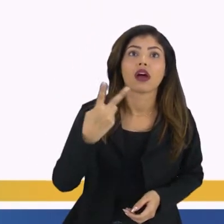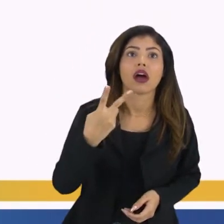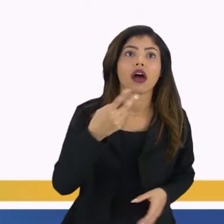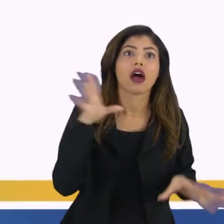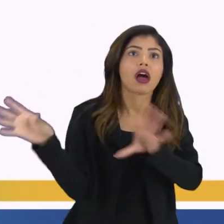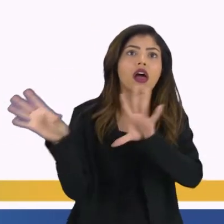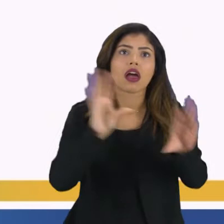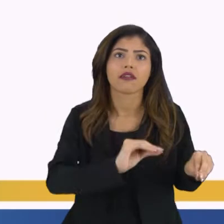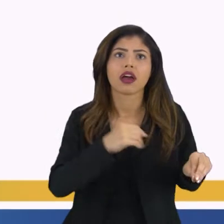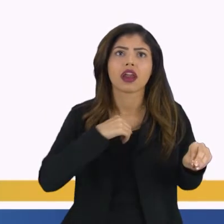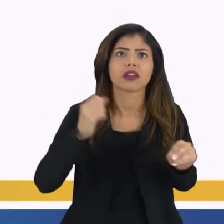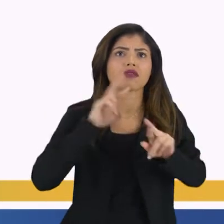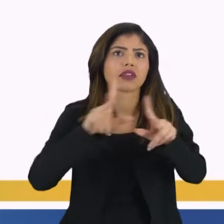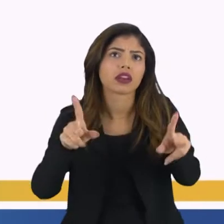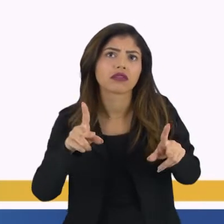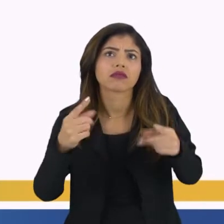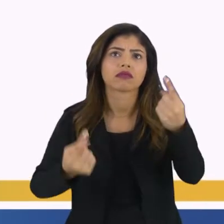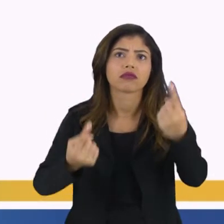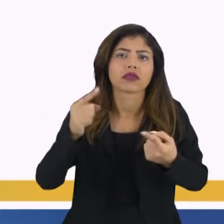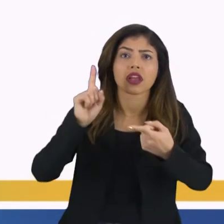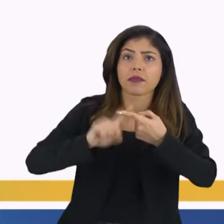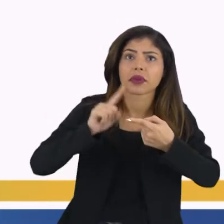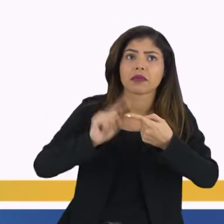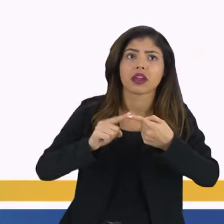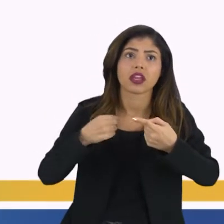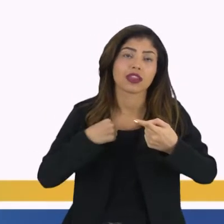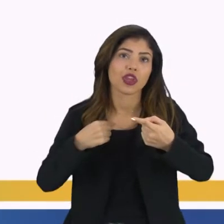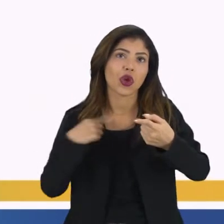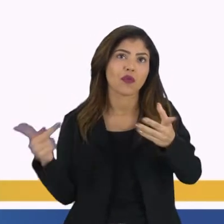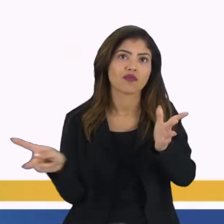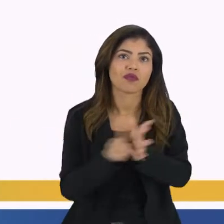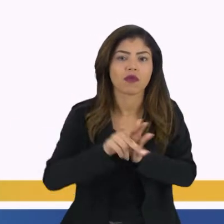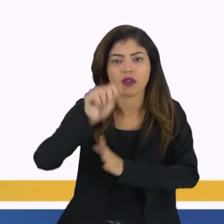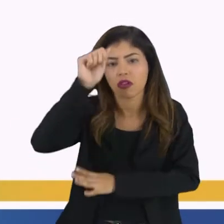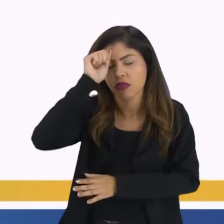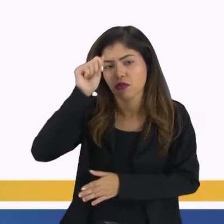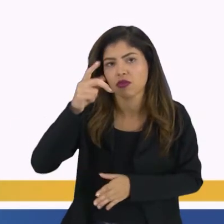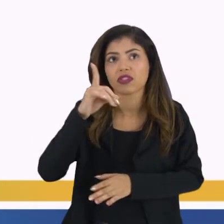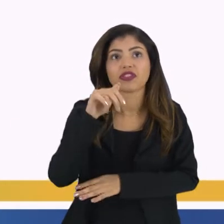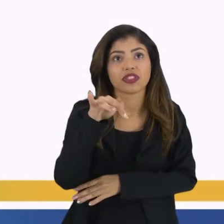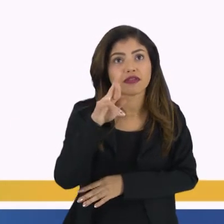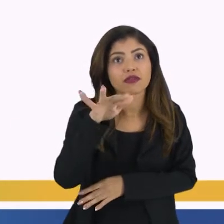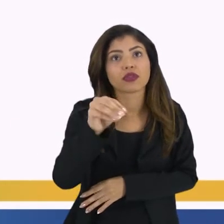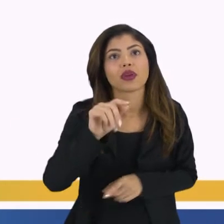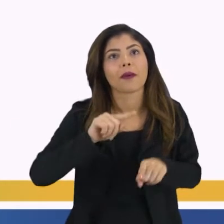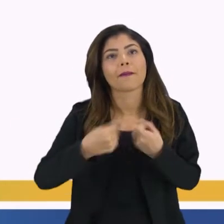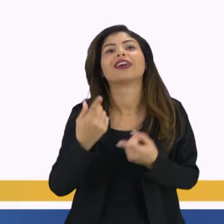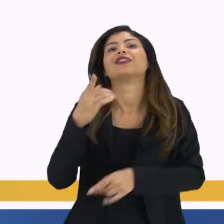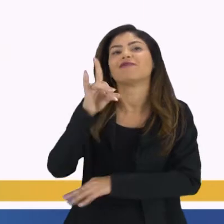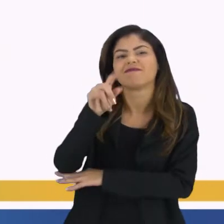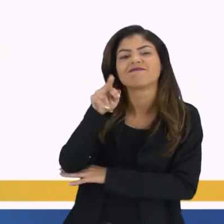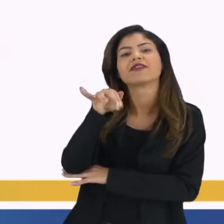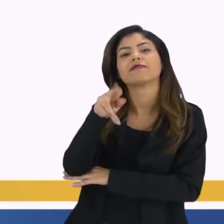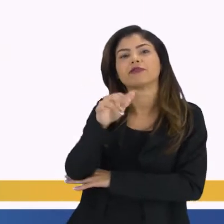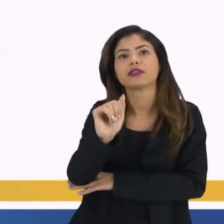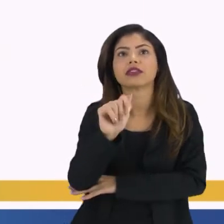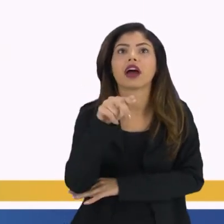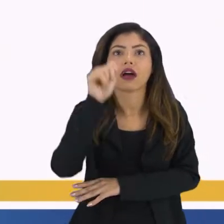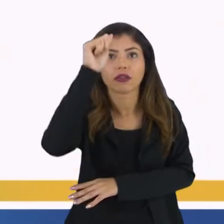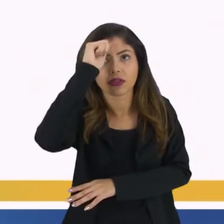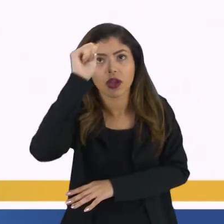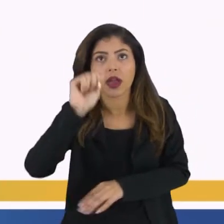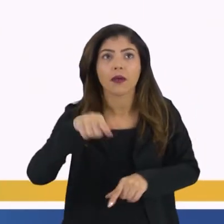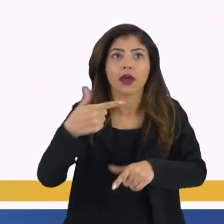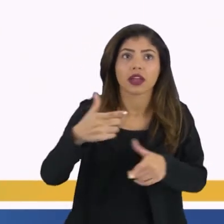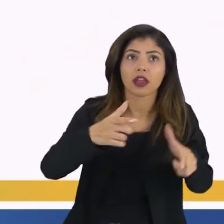levaram a adotar diferente método. A primeira é que eu não sou propriamente um autor defunto, mas um defunto autor. Para quem acampa foi